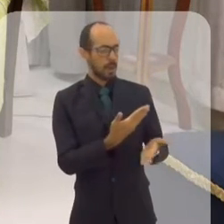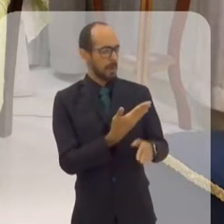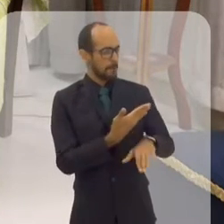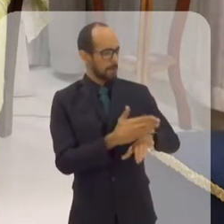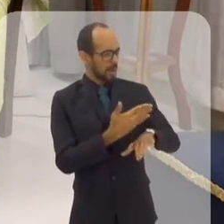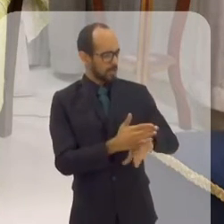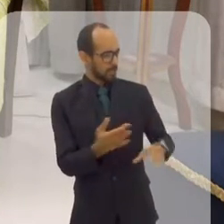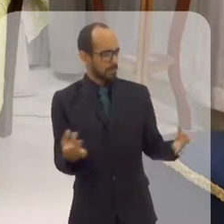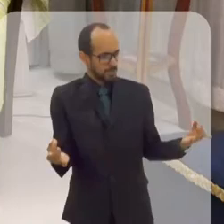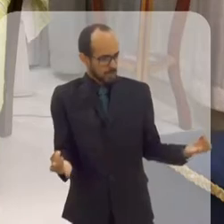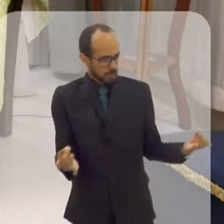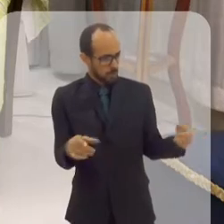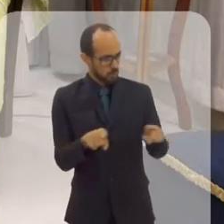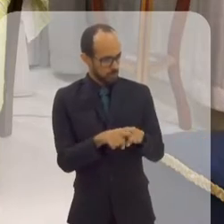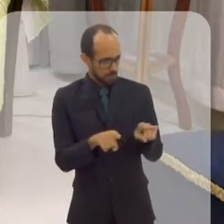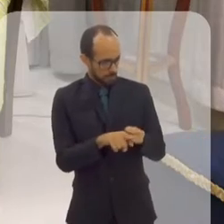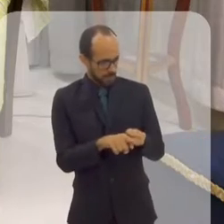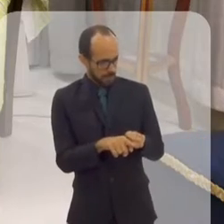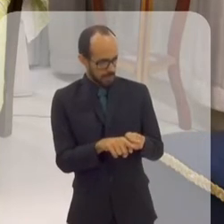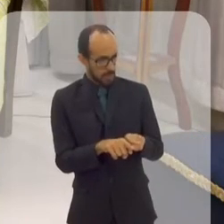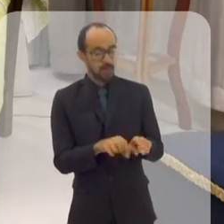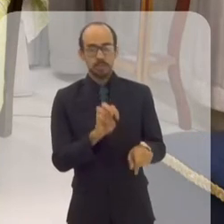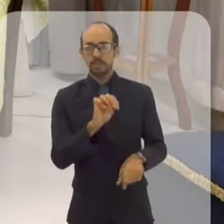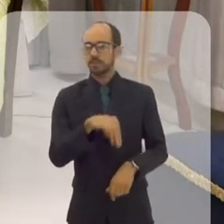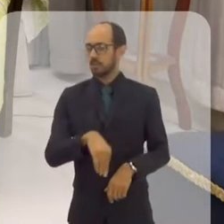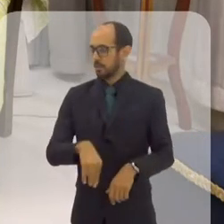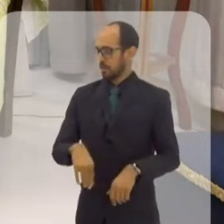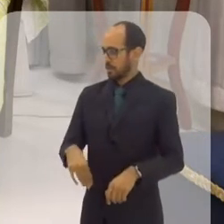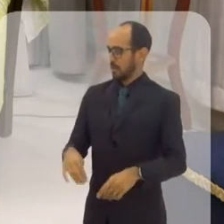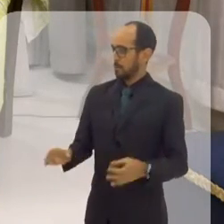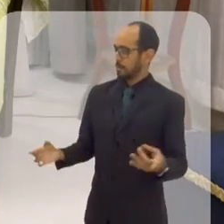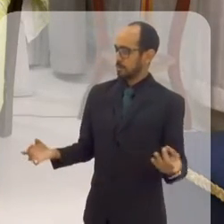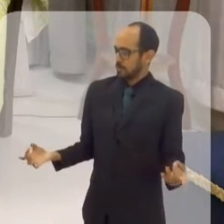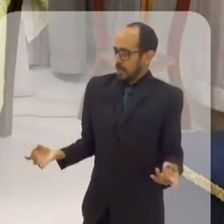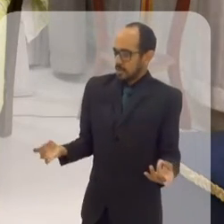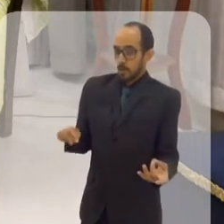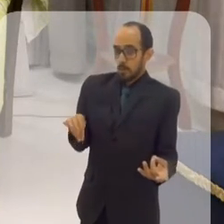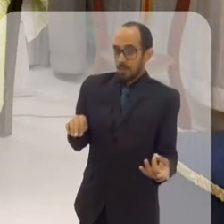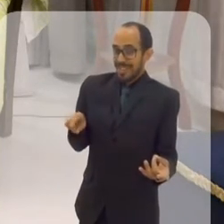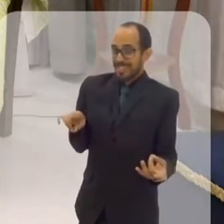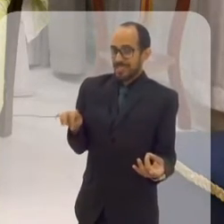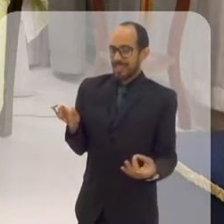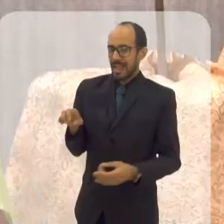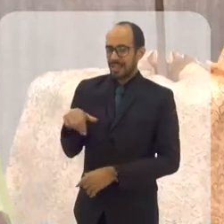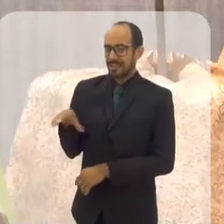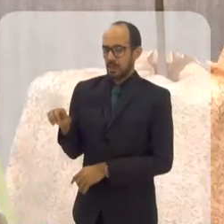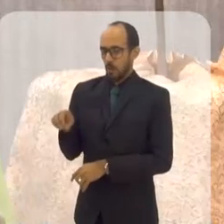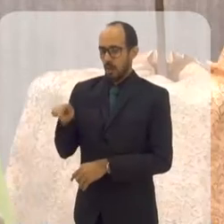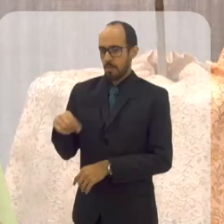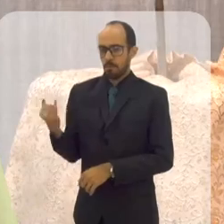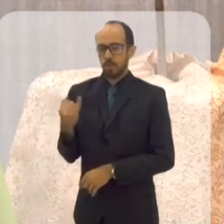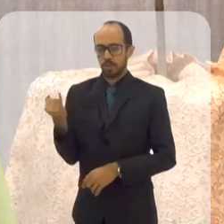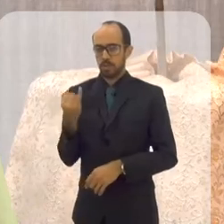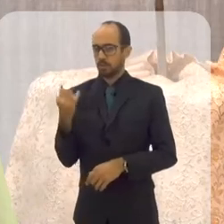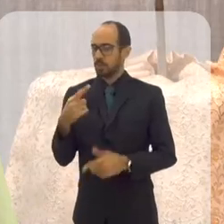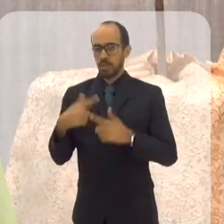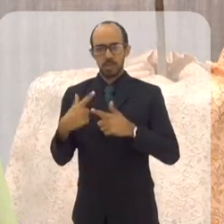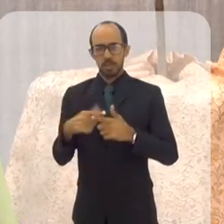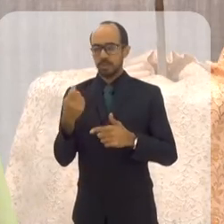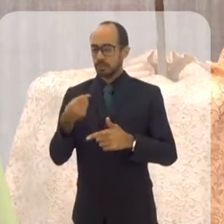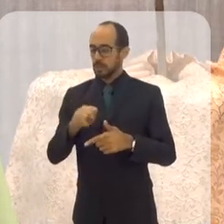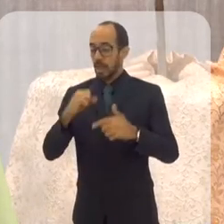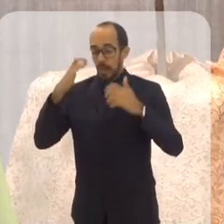meditação está incluindo está inclusa sim meditação importantíssimo porque se você não consegue se concentrar